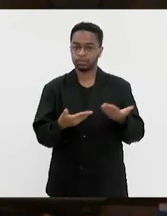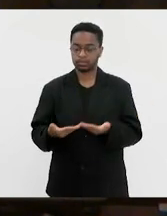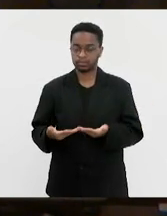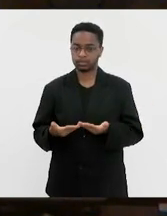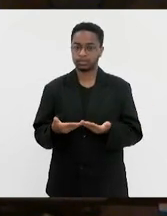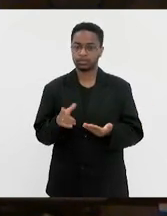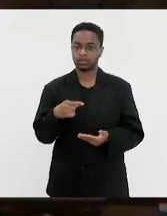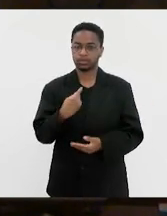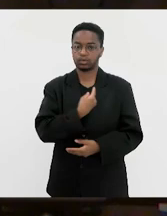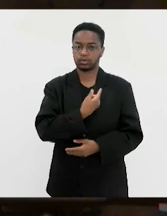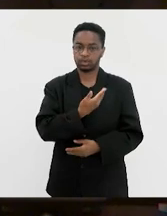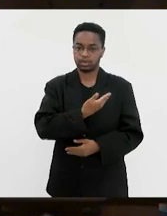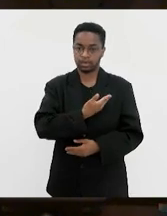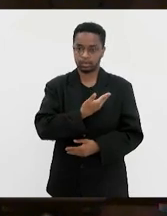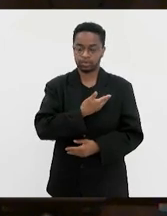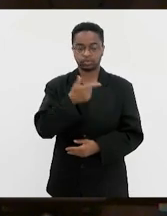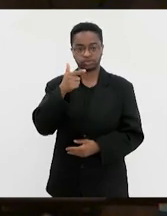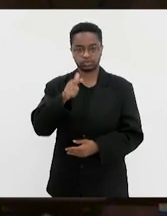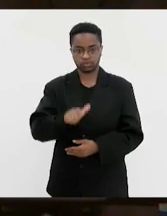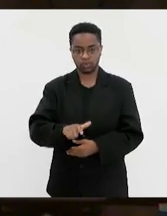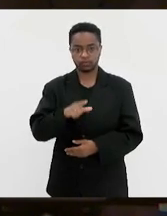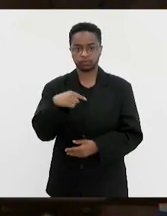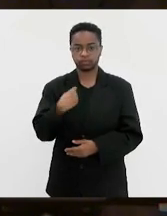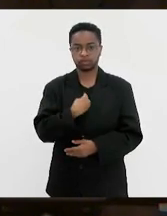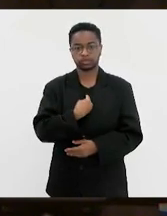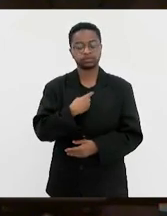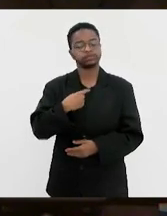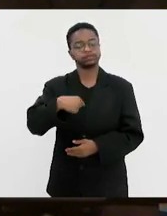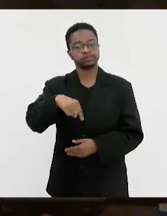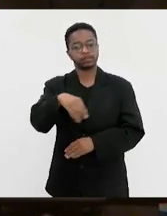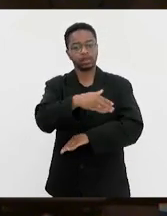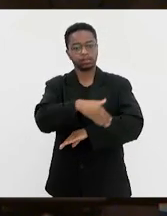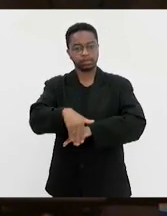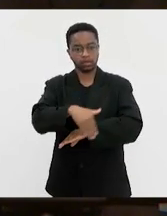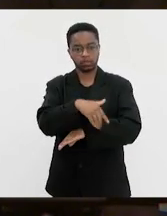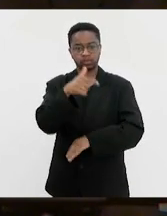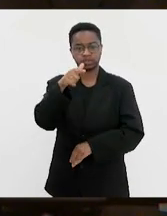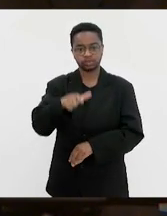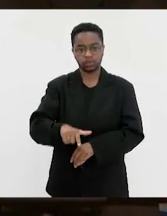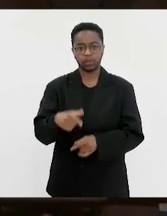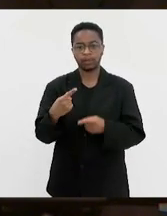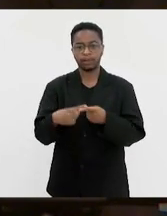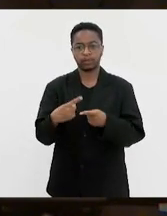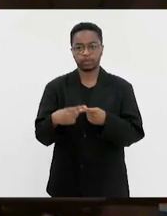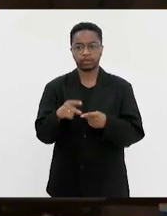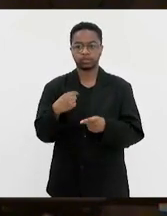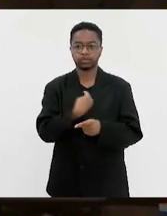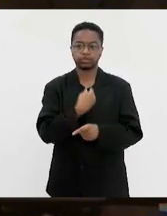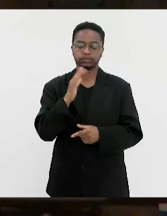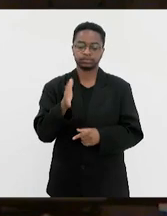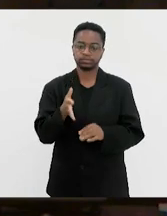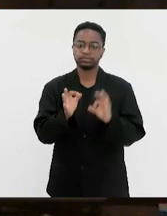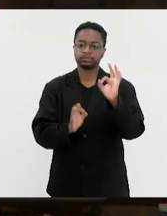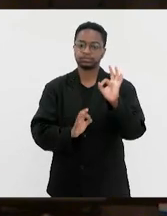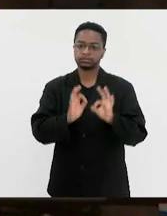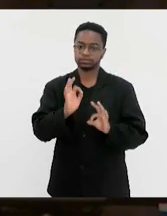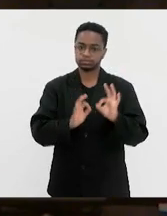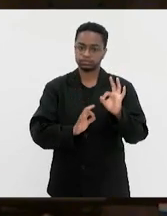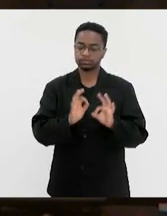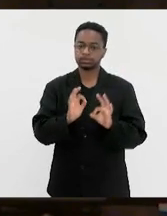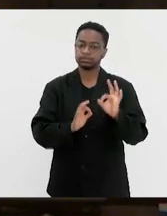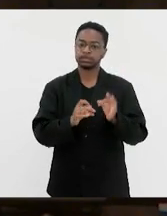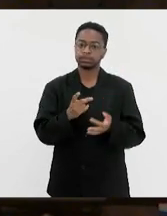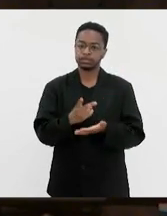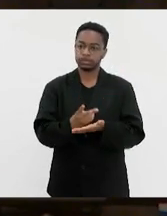nossos amigos de novo para a gente ir às ruas, porque a gente está mais do que preparado, cada vez mais